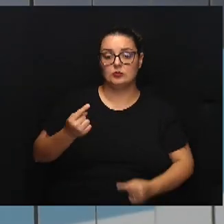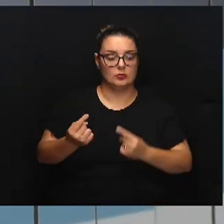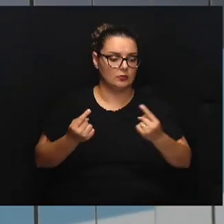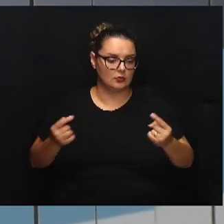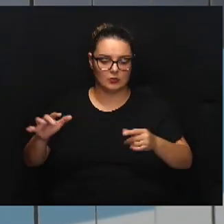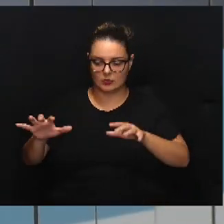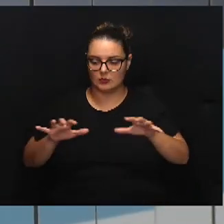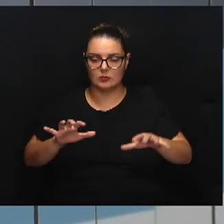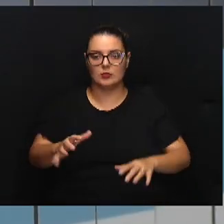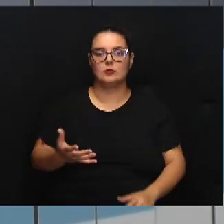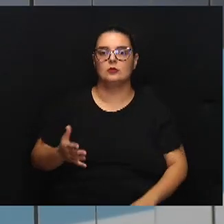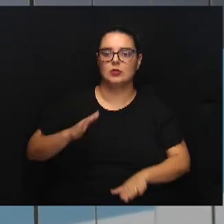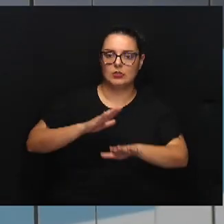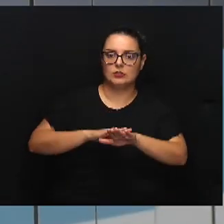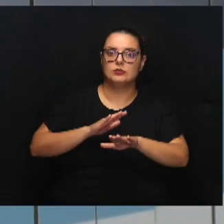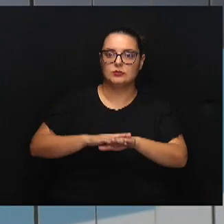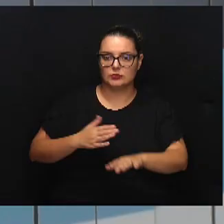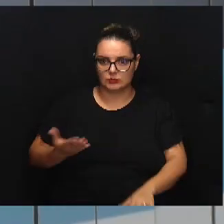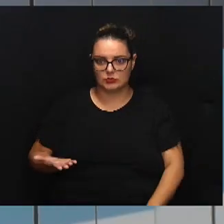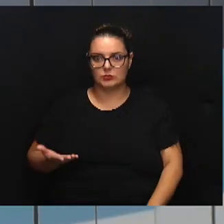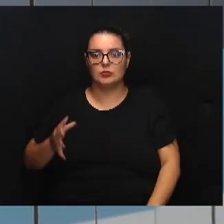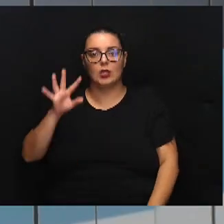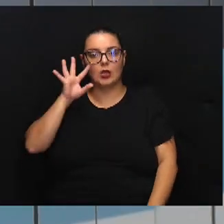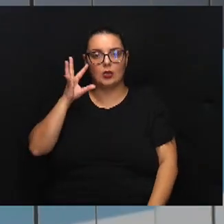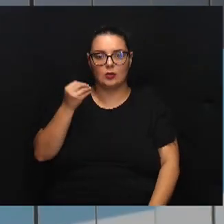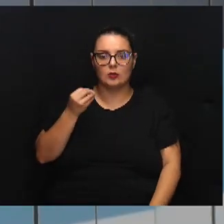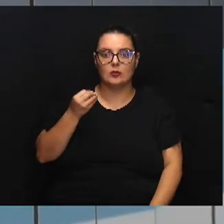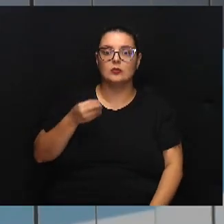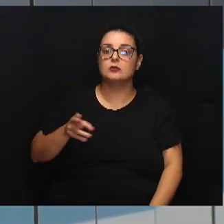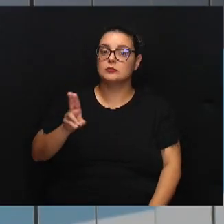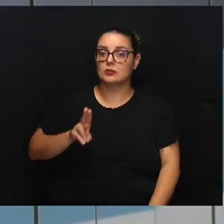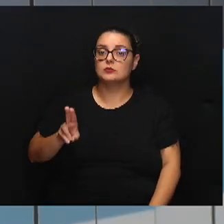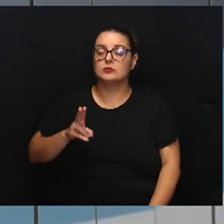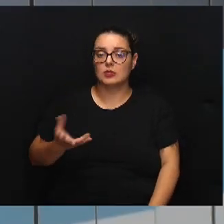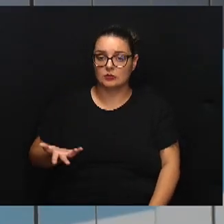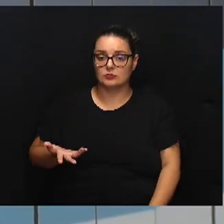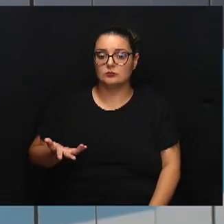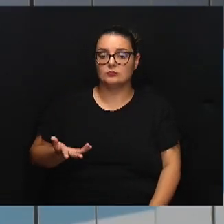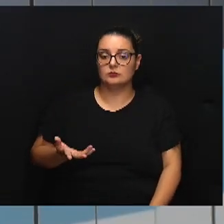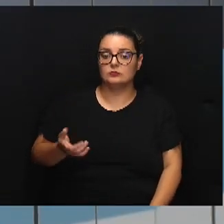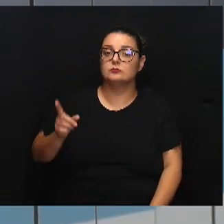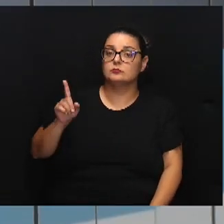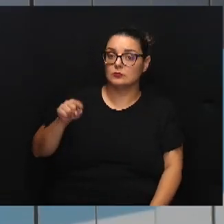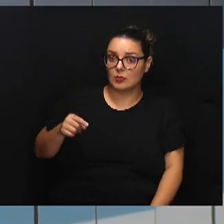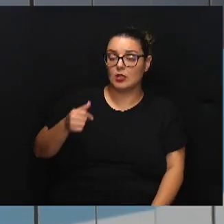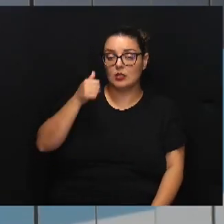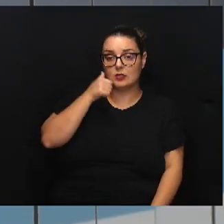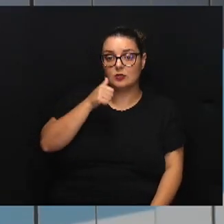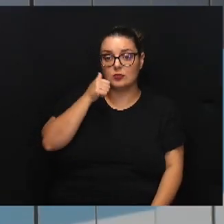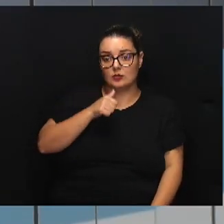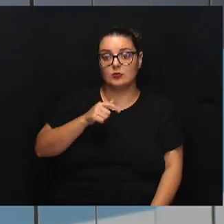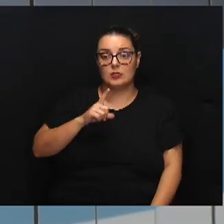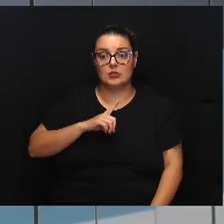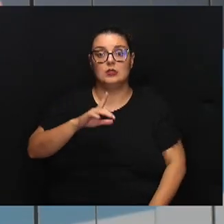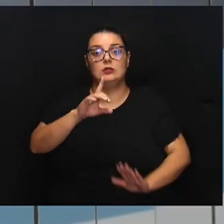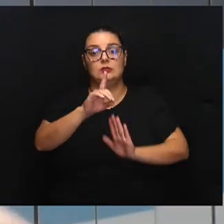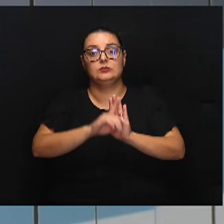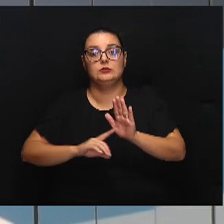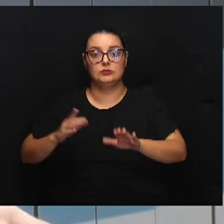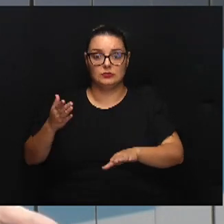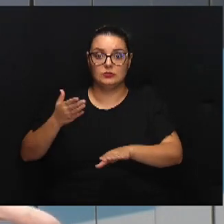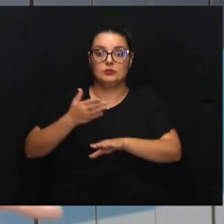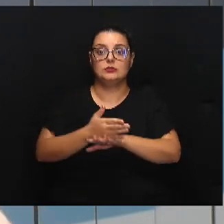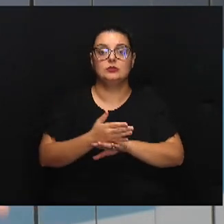sua função ali, o seu conhecimento sendo aplicado. Então, essa mulher ela precisa ter direito e acesso a